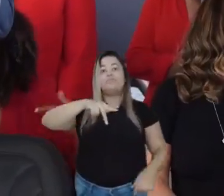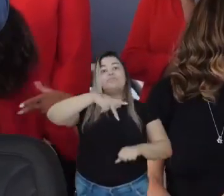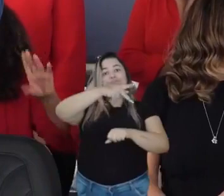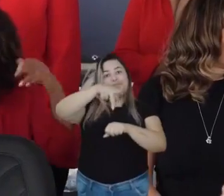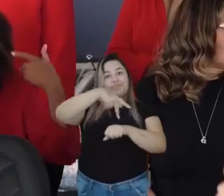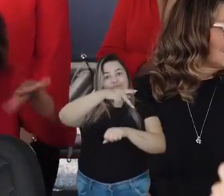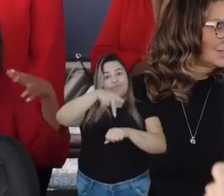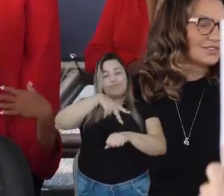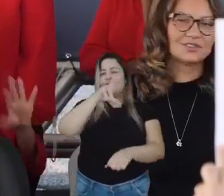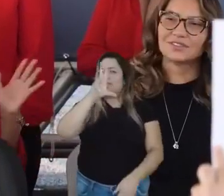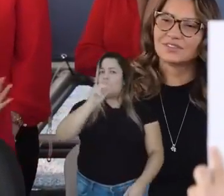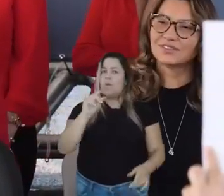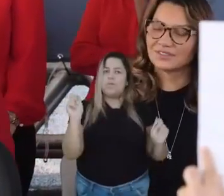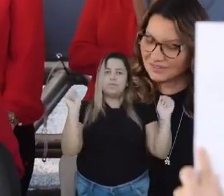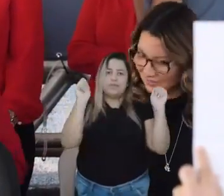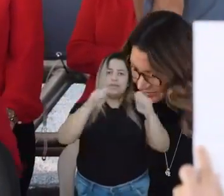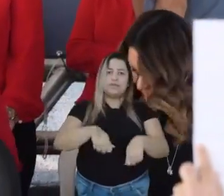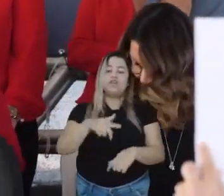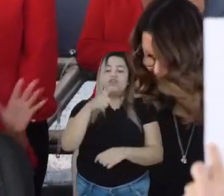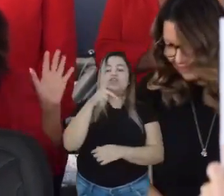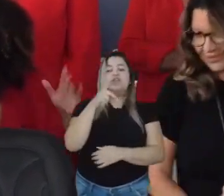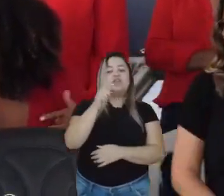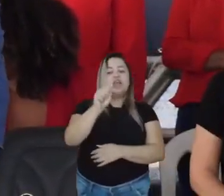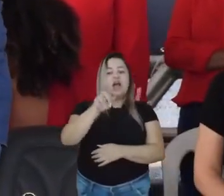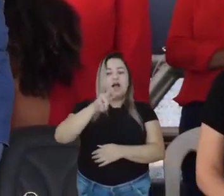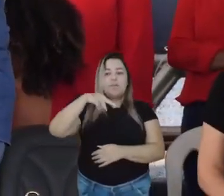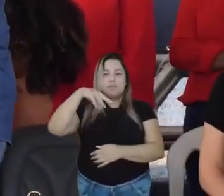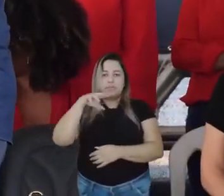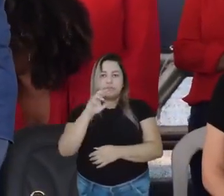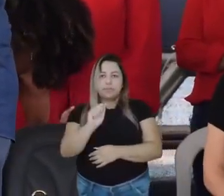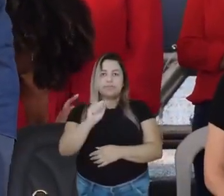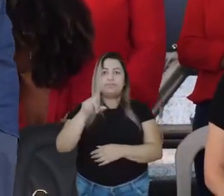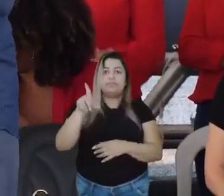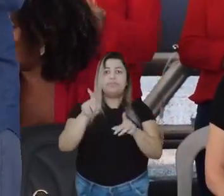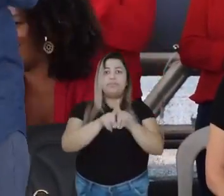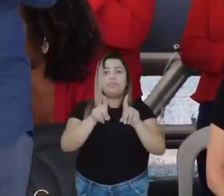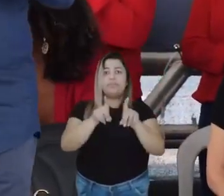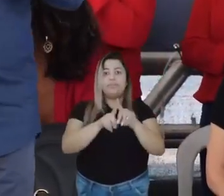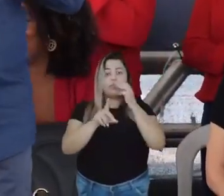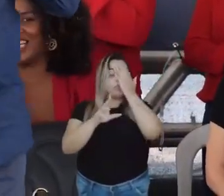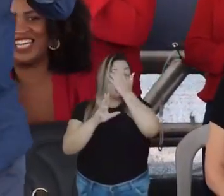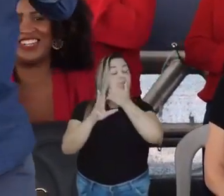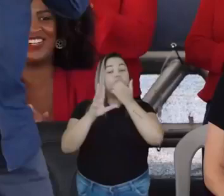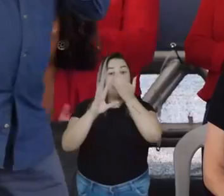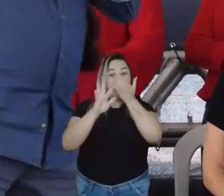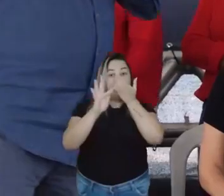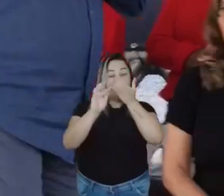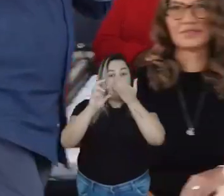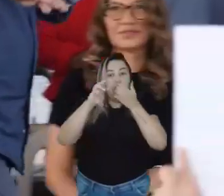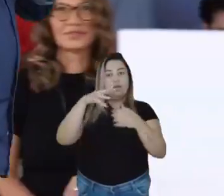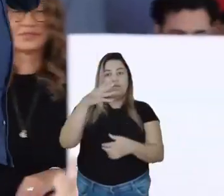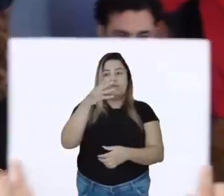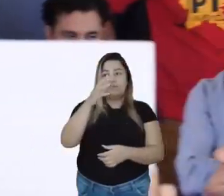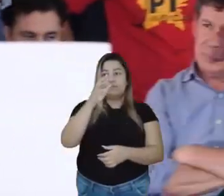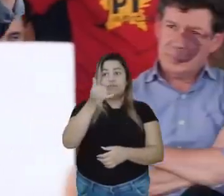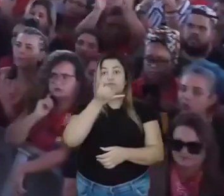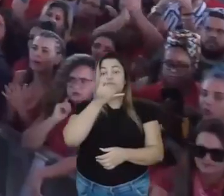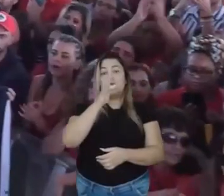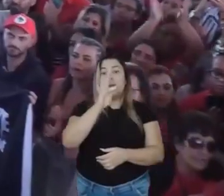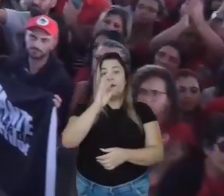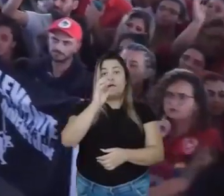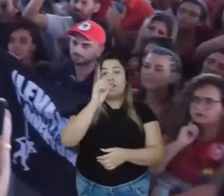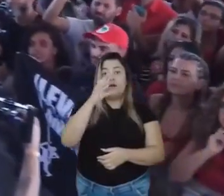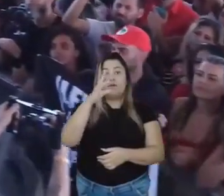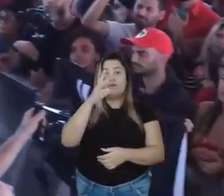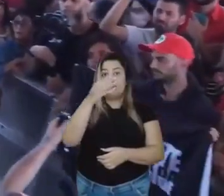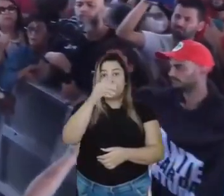arma. Quem tem que ter arma são as Forças Armadas para defender a gente e a polícia para prender quem